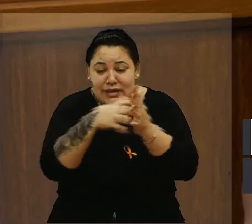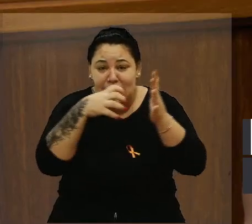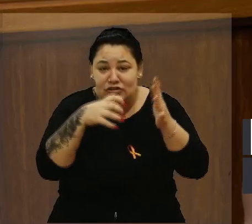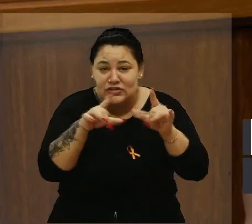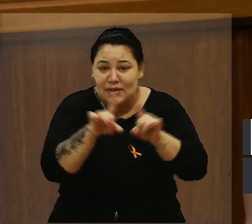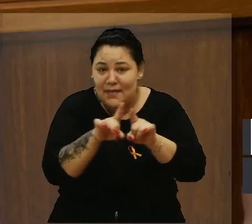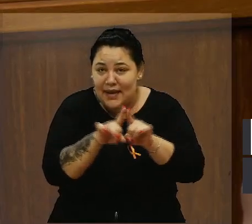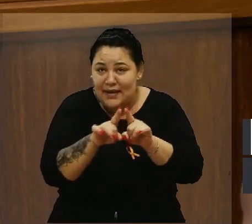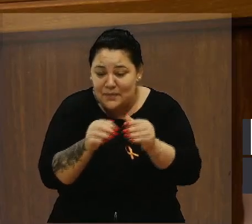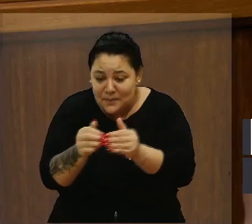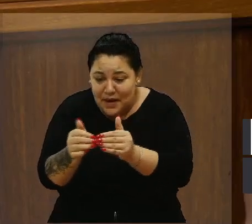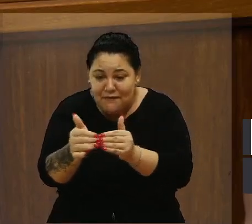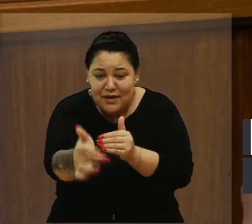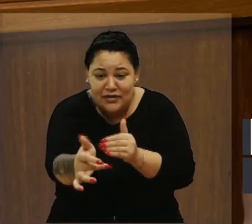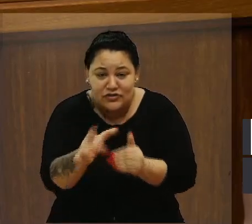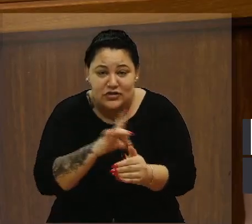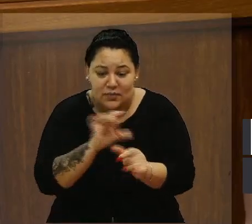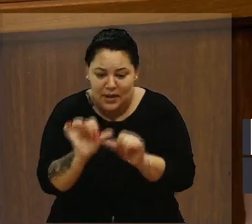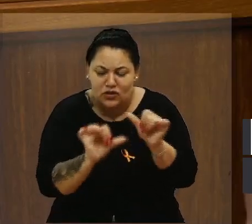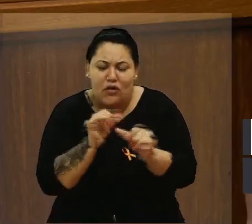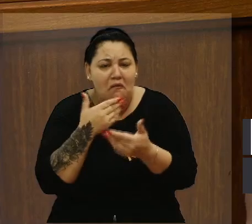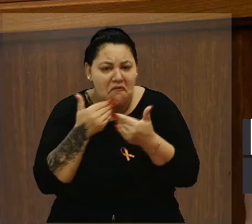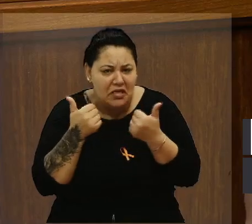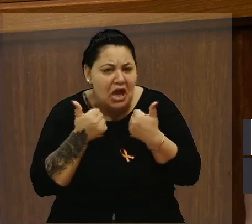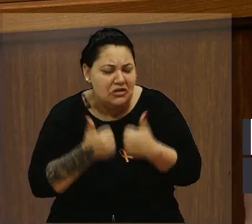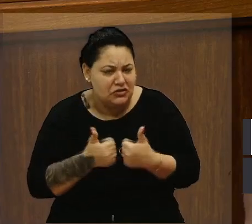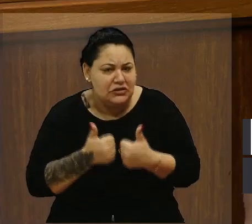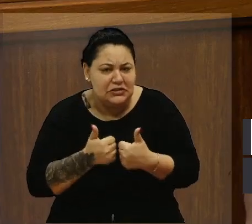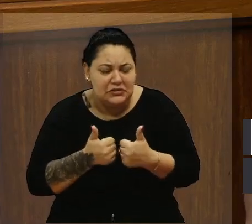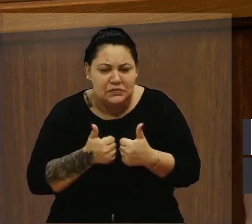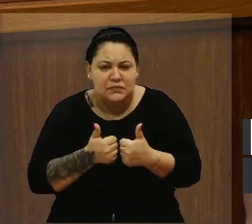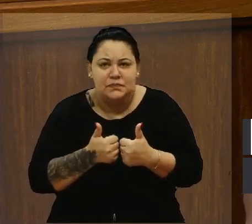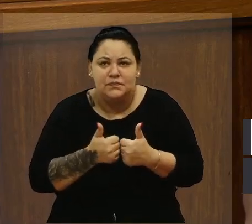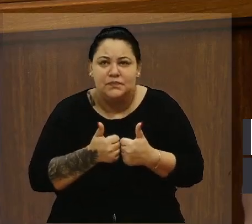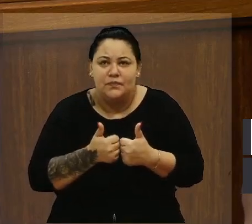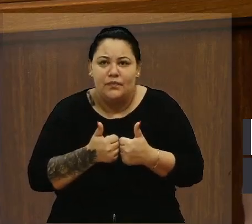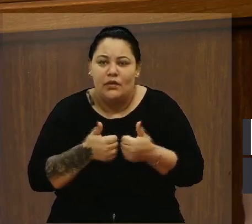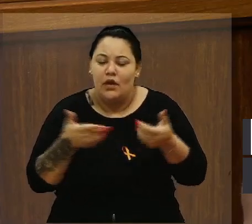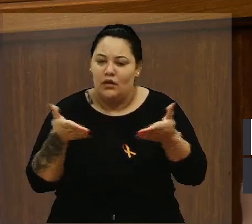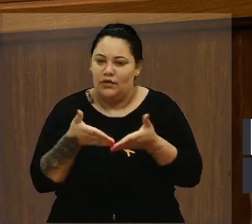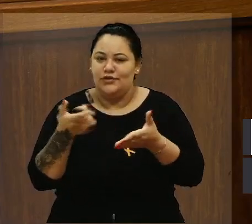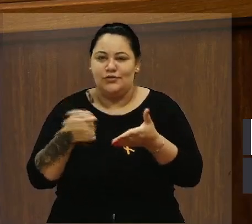frente, nós tivemos uma alteração que beneficiou muito significativamente. Agora, a gente tem que